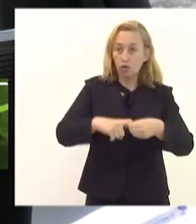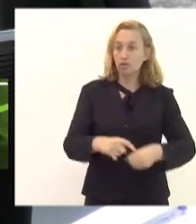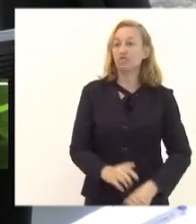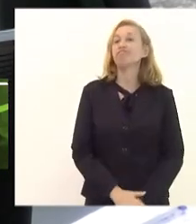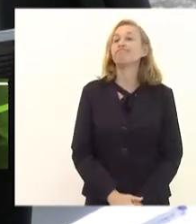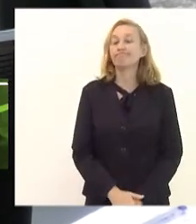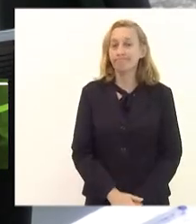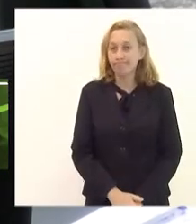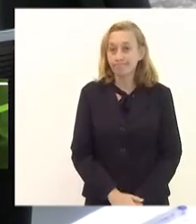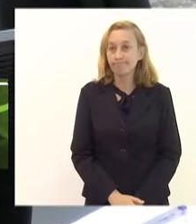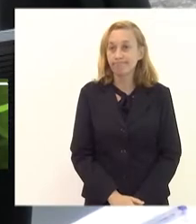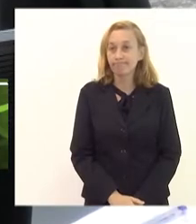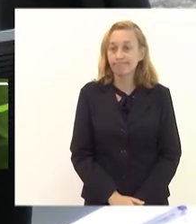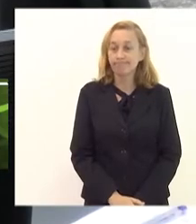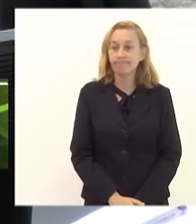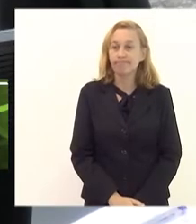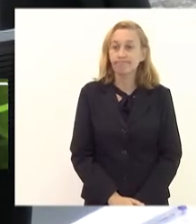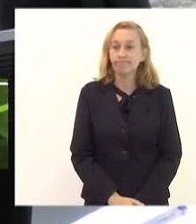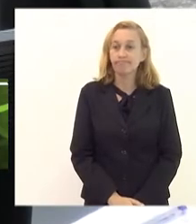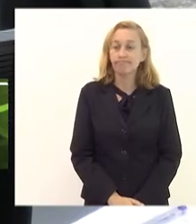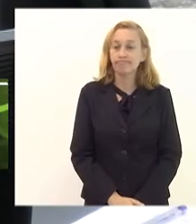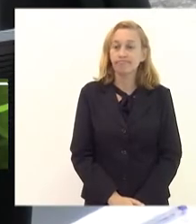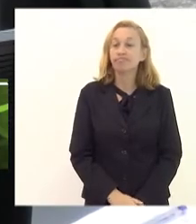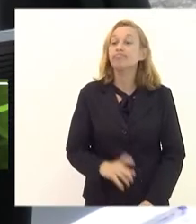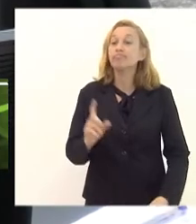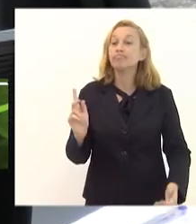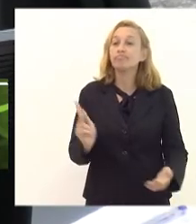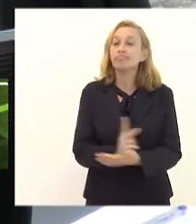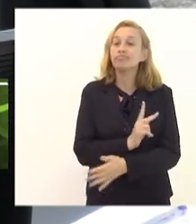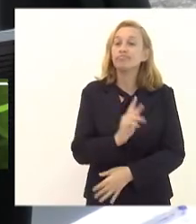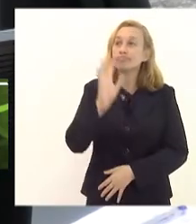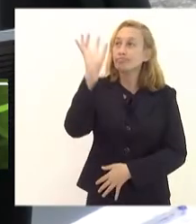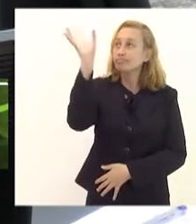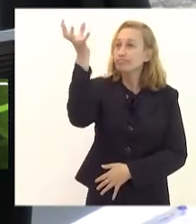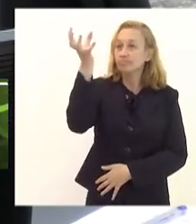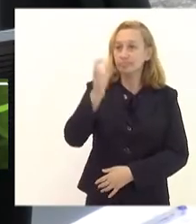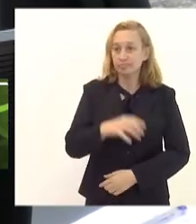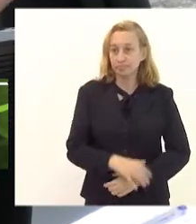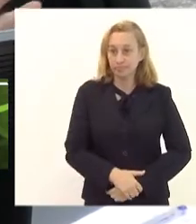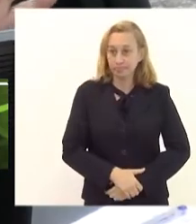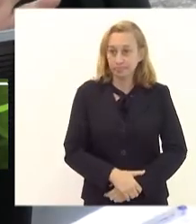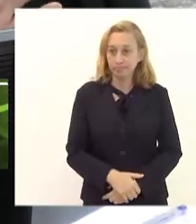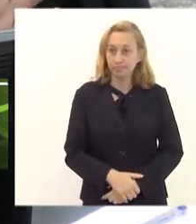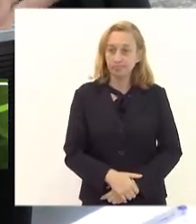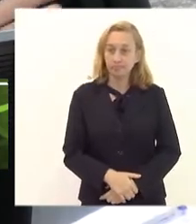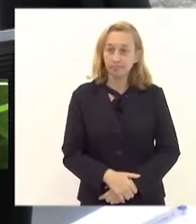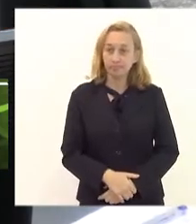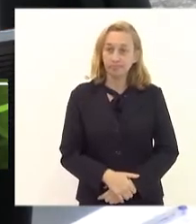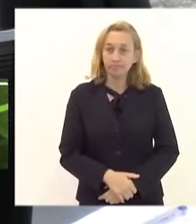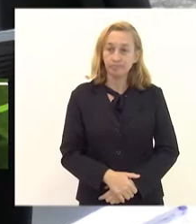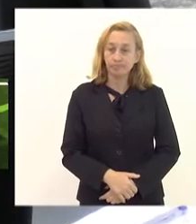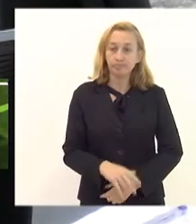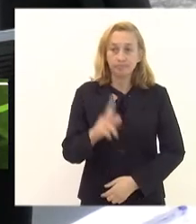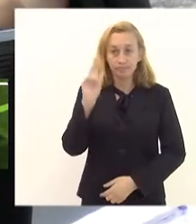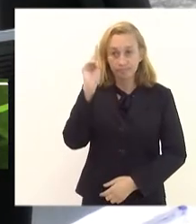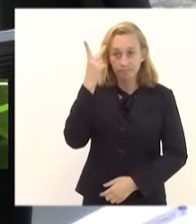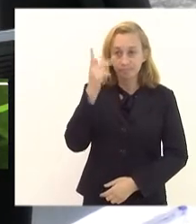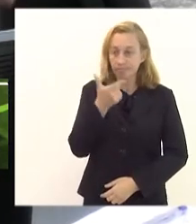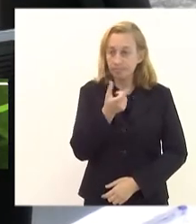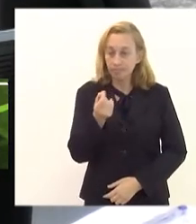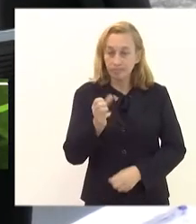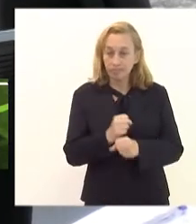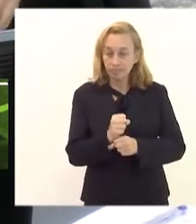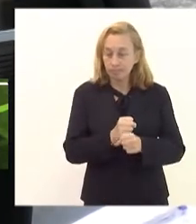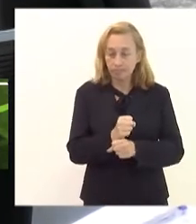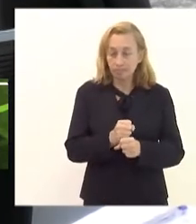volta. O que acontece com o fenômeno climático? As séries históricas de 20 anos,